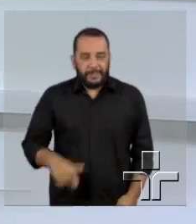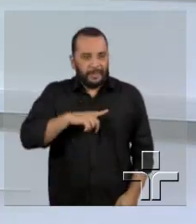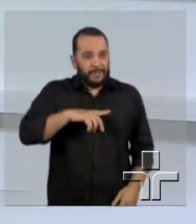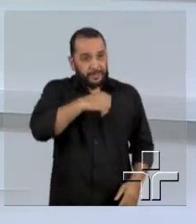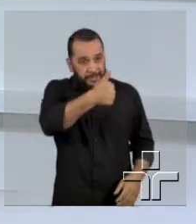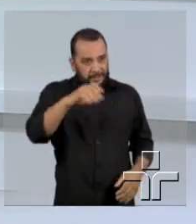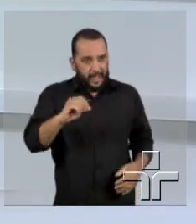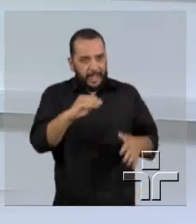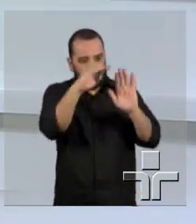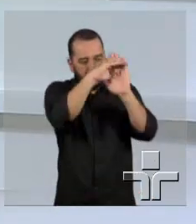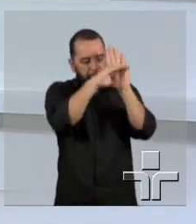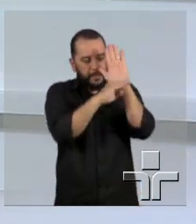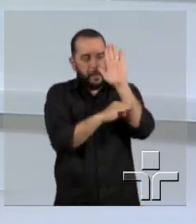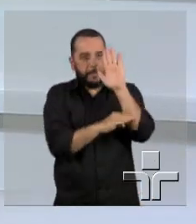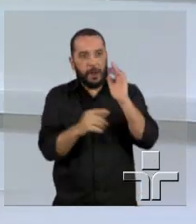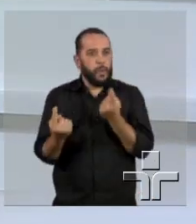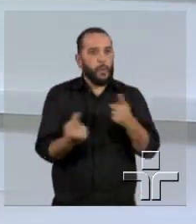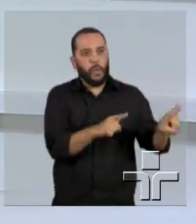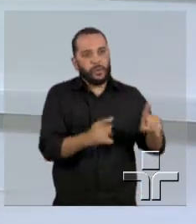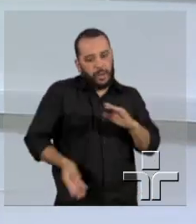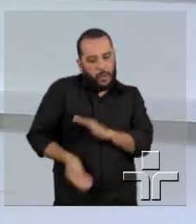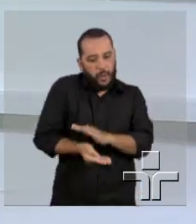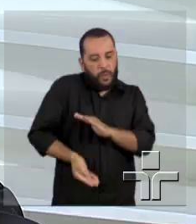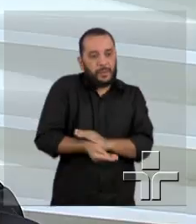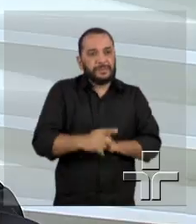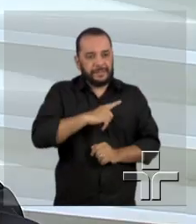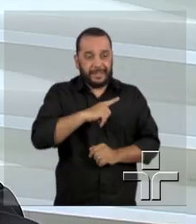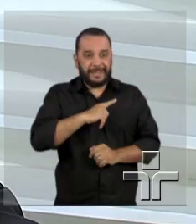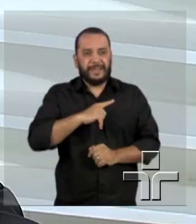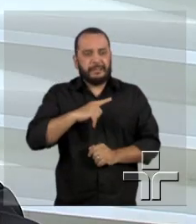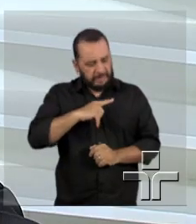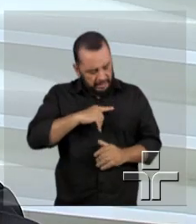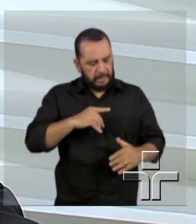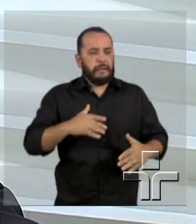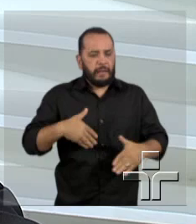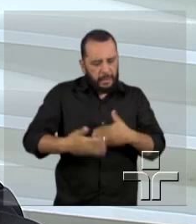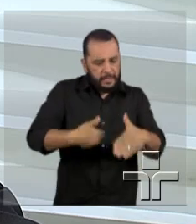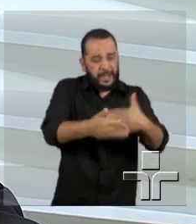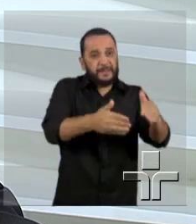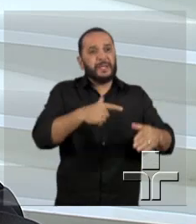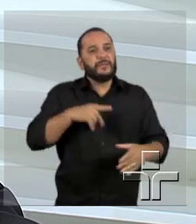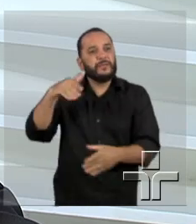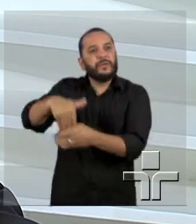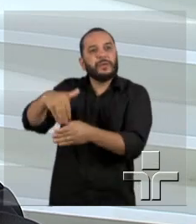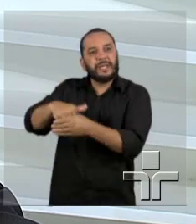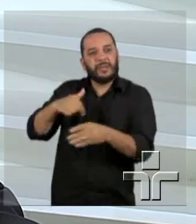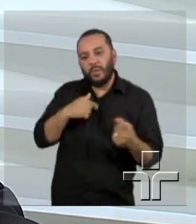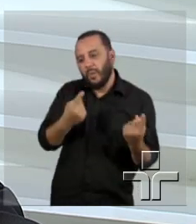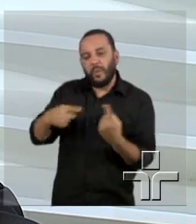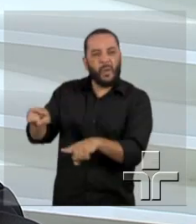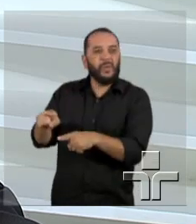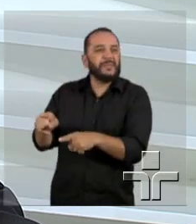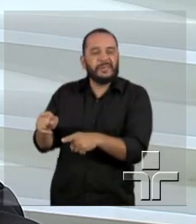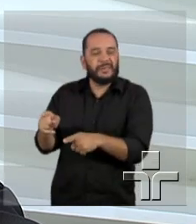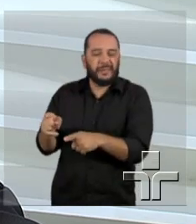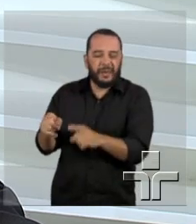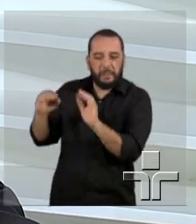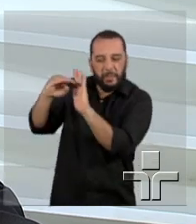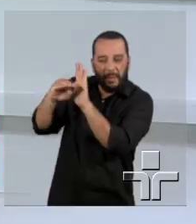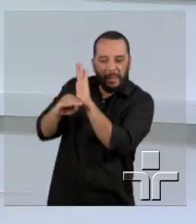medidas contra a corrupção estão caminhando, mas não estão votando medidas contra a corrupção. O que se